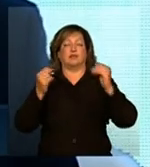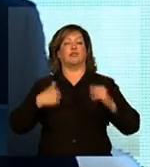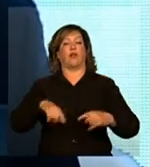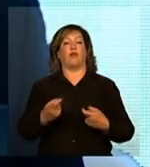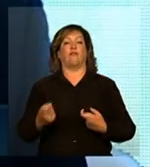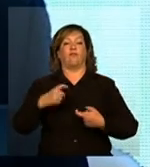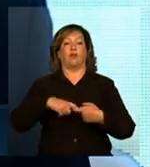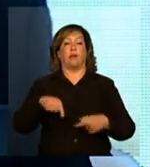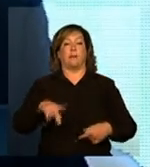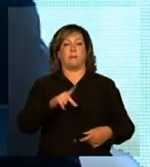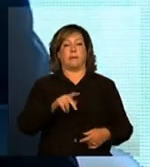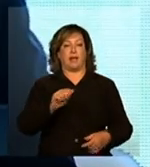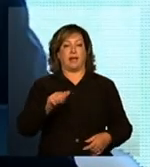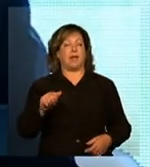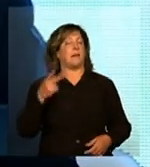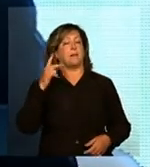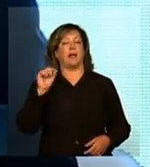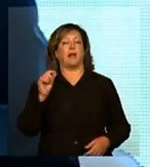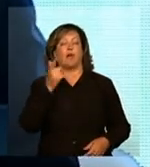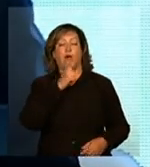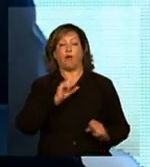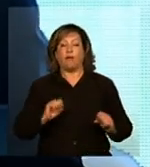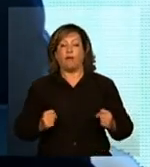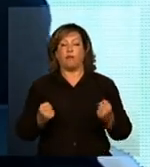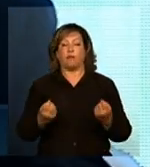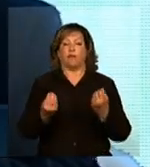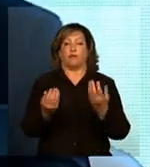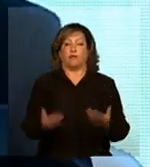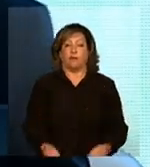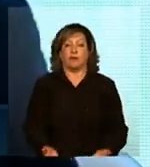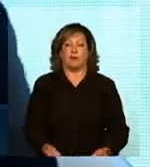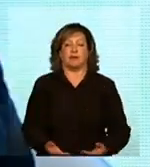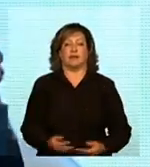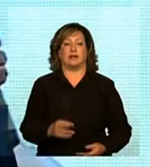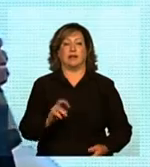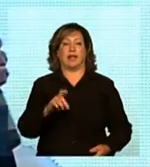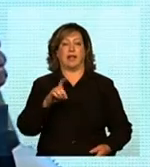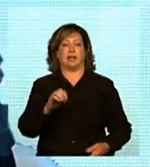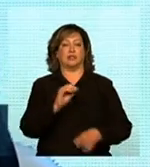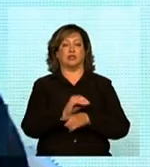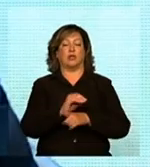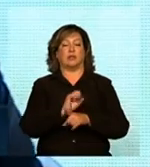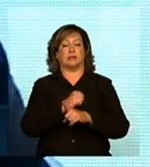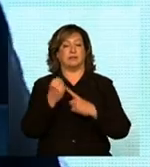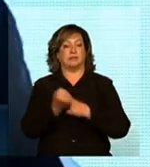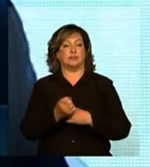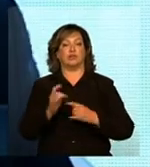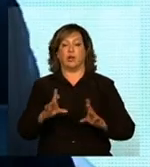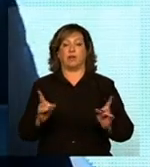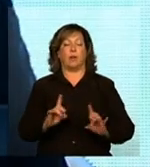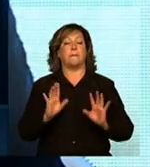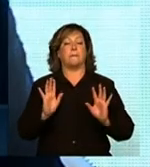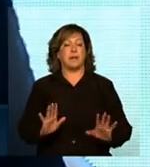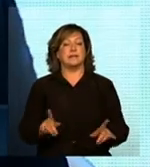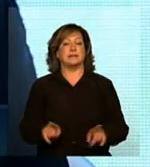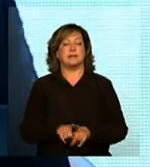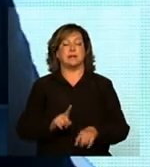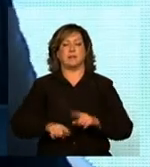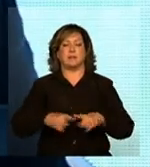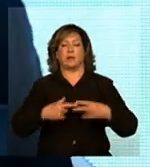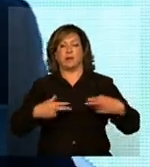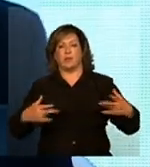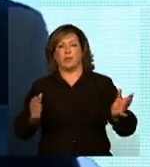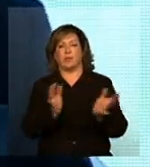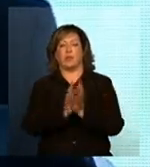PAA para fornecer, não só para a rede socioassistencial, mas fornecer para equipamentos